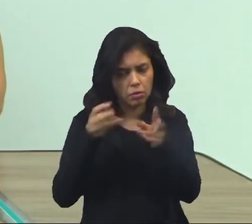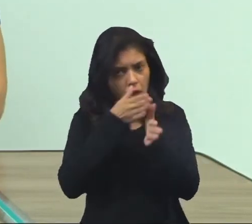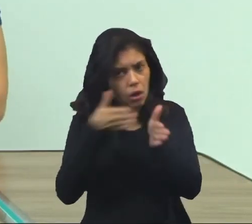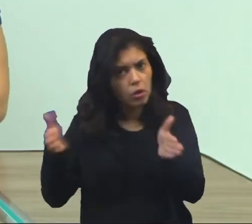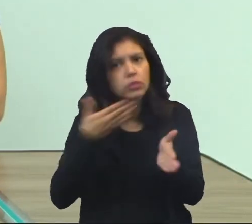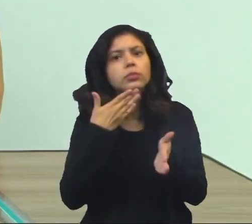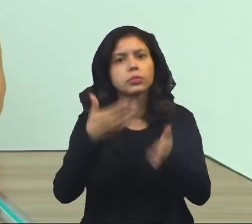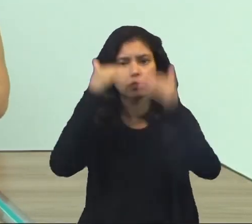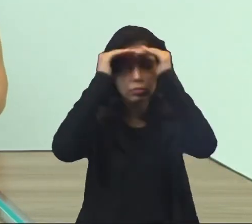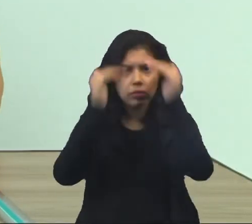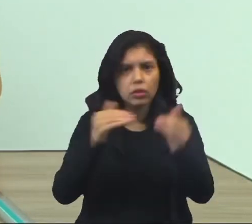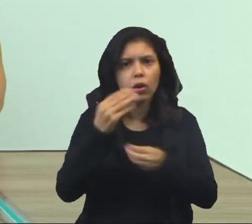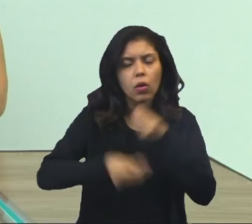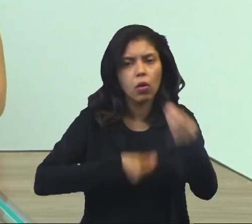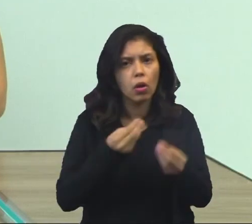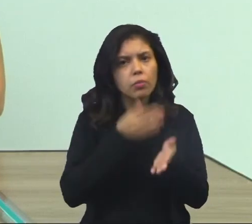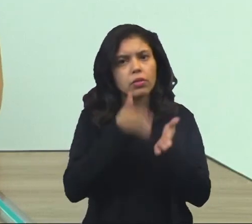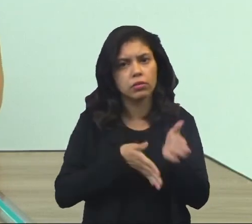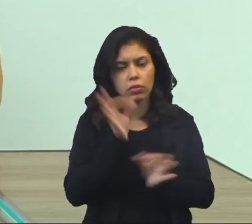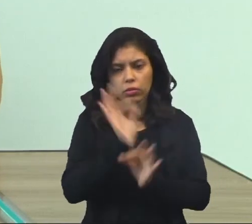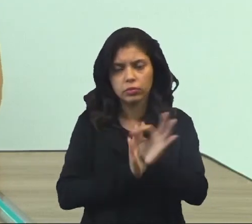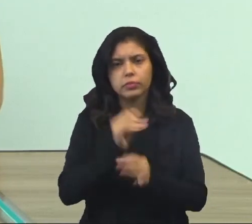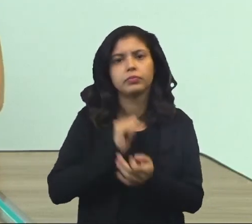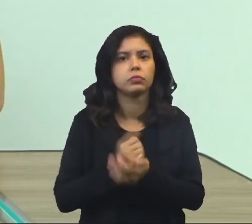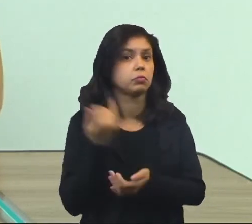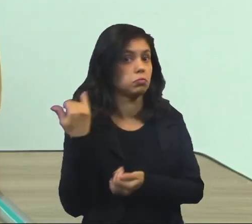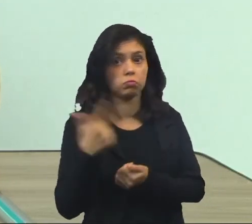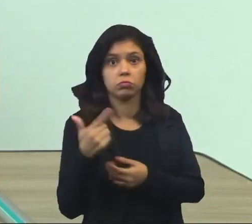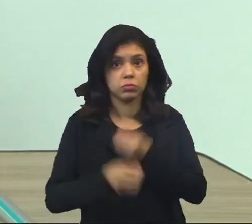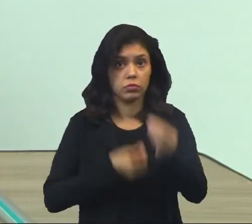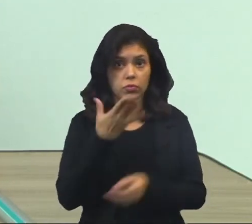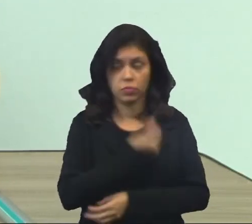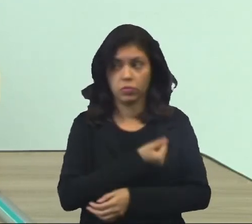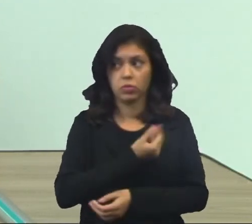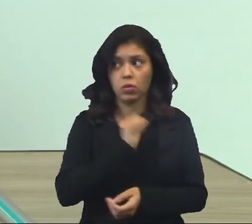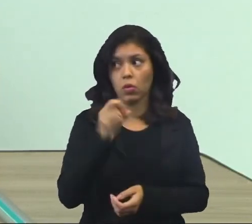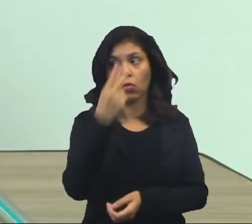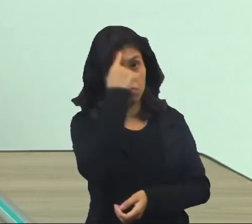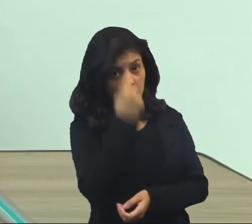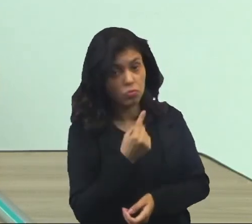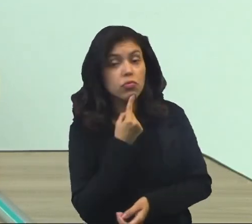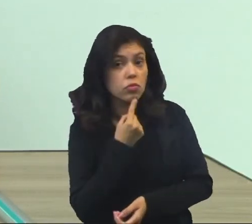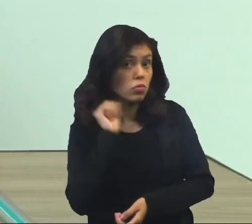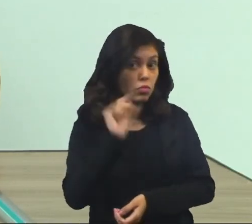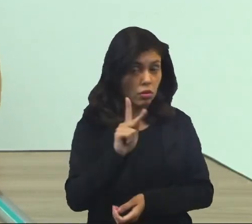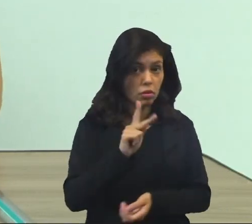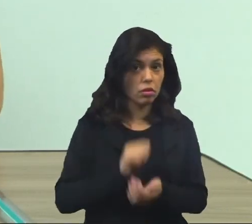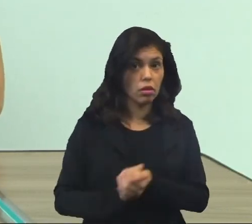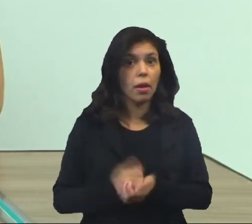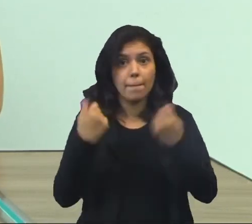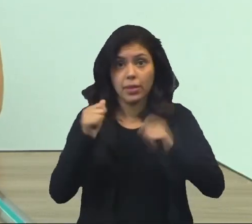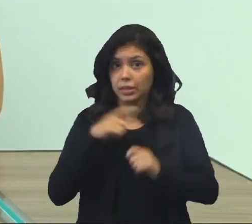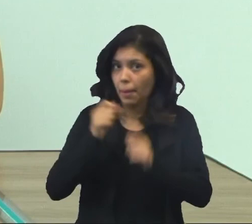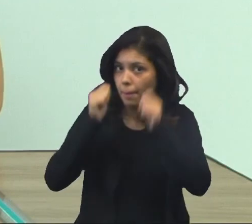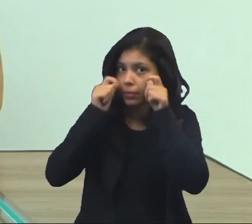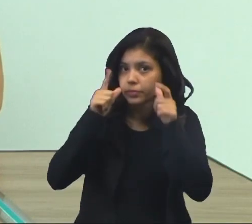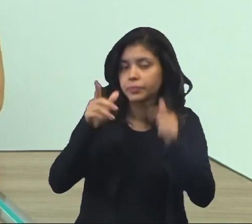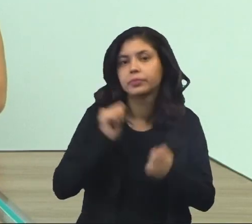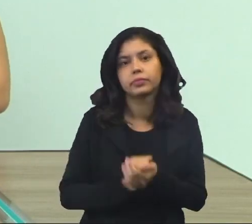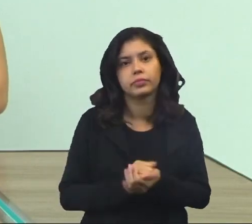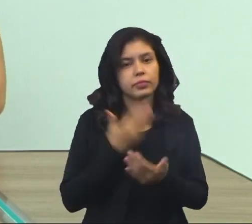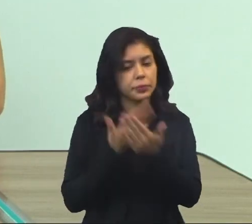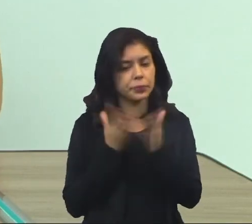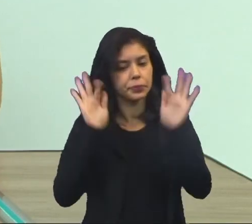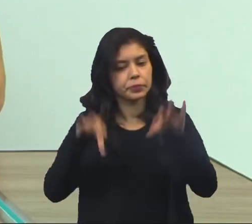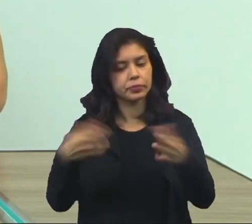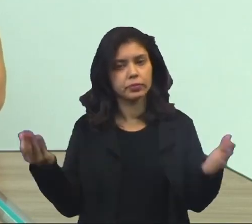que está sendo obedecida, como ela está sendo organizada. Não importa se seja de número ou figuras. Tá? Requer muita atenção. Nossa aula